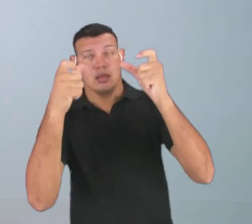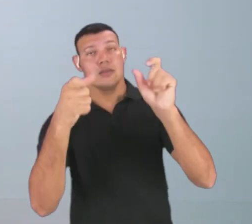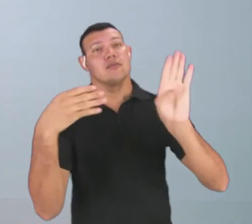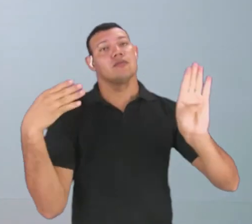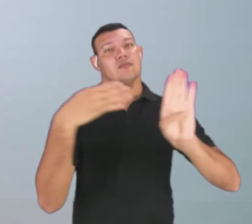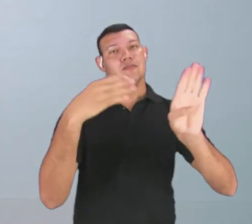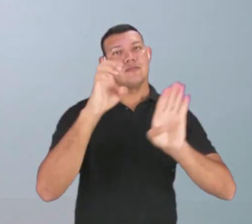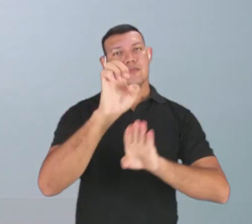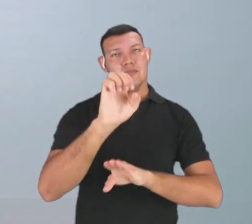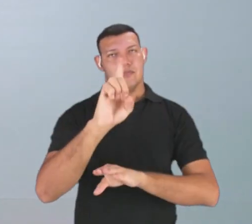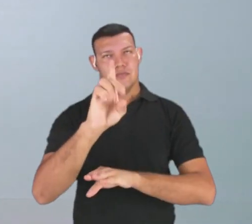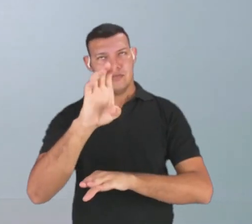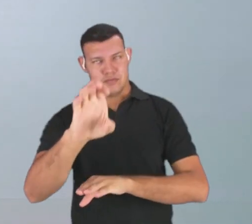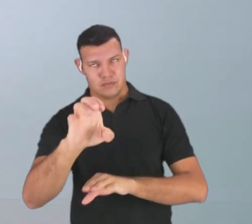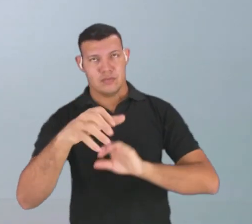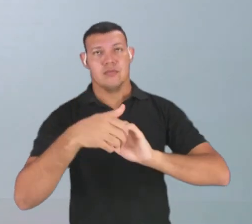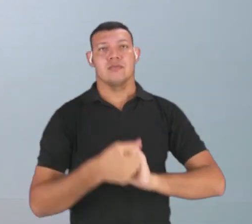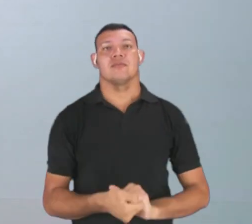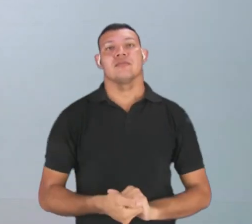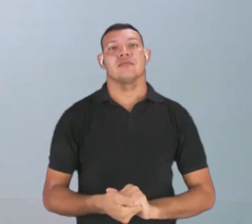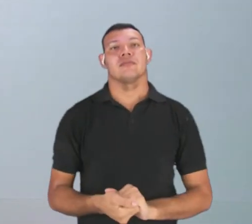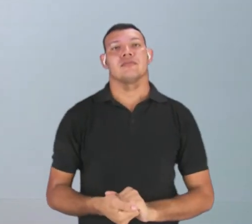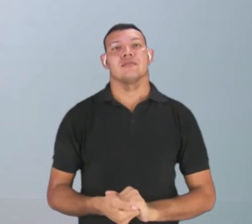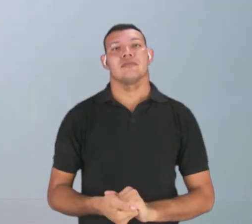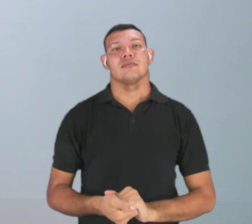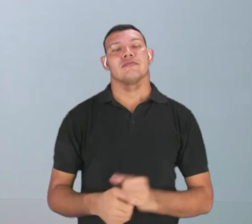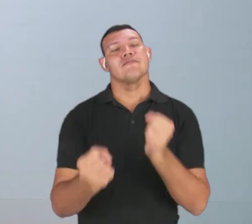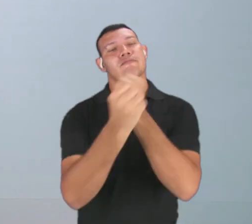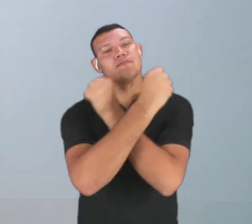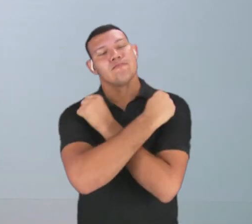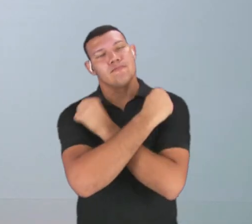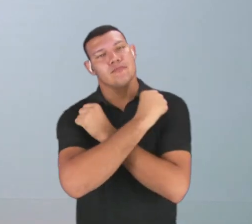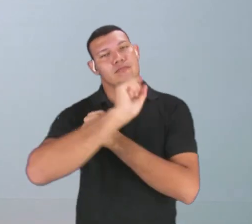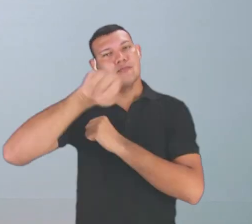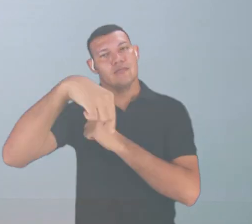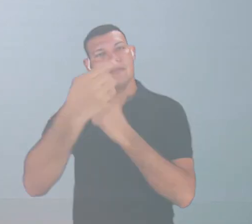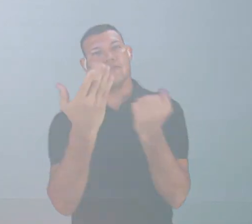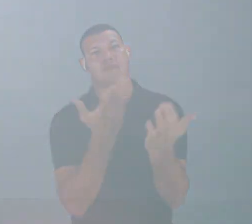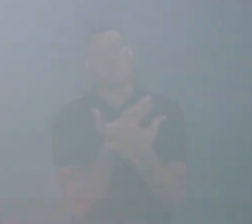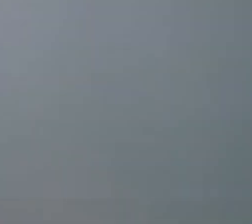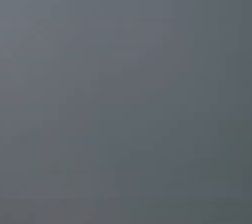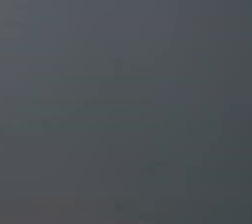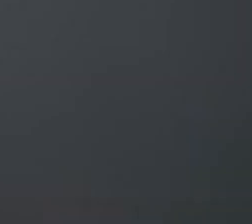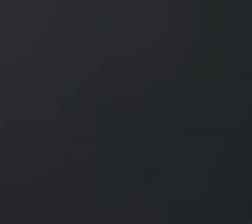curricular, basta acessar a plataforma Me Eduque. Um abraço e até a próxima!